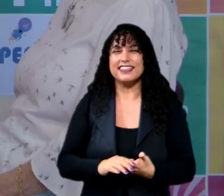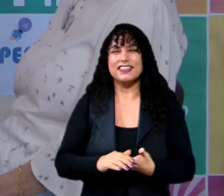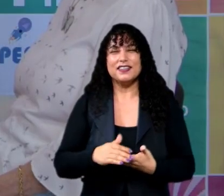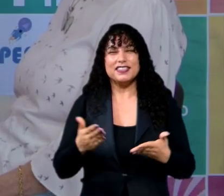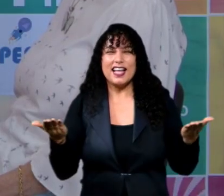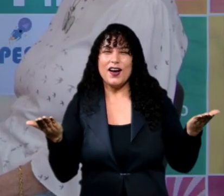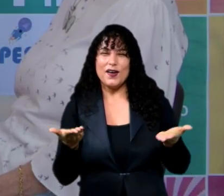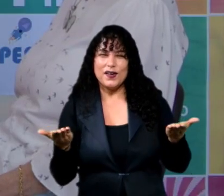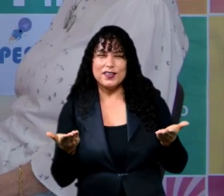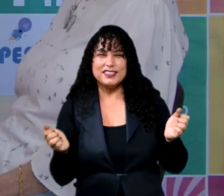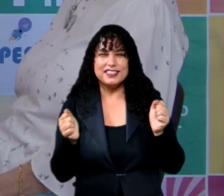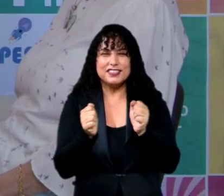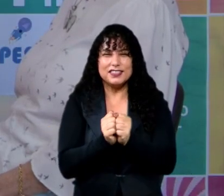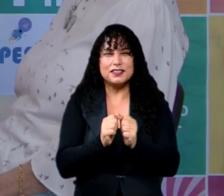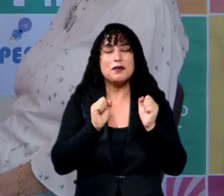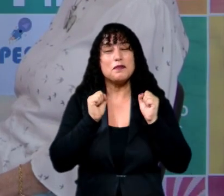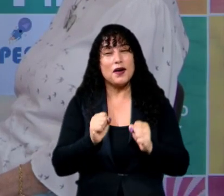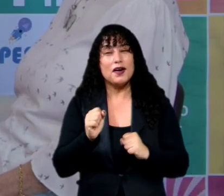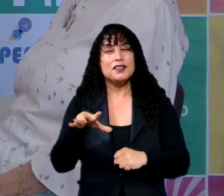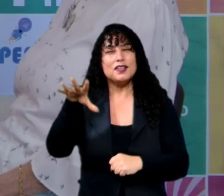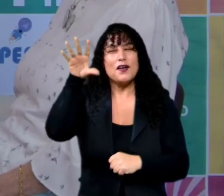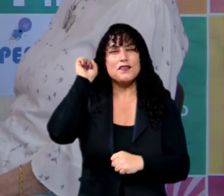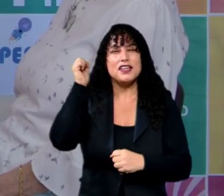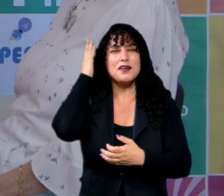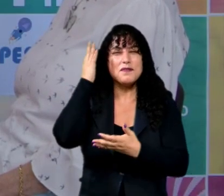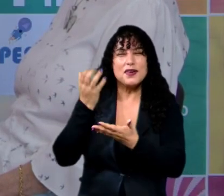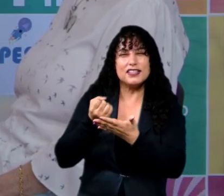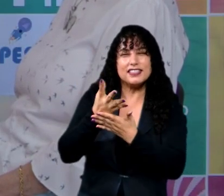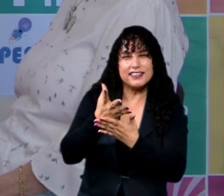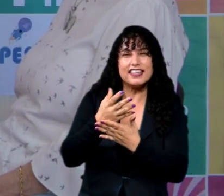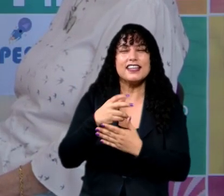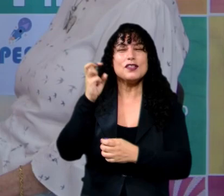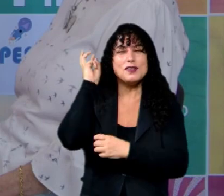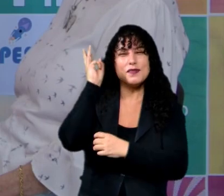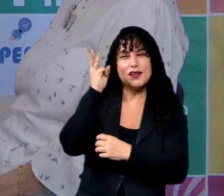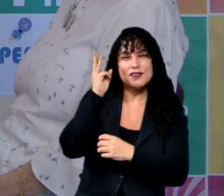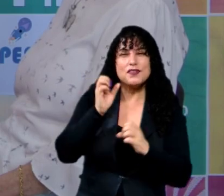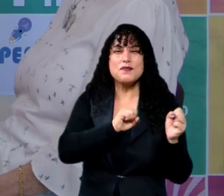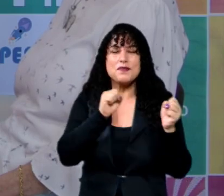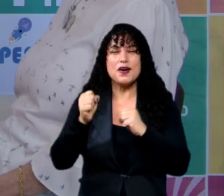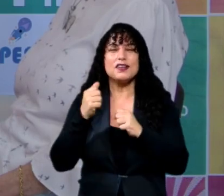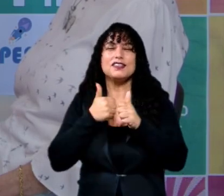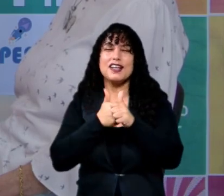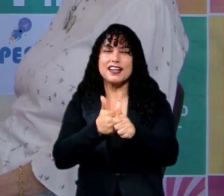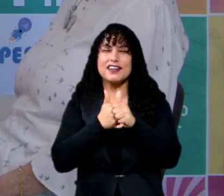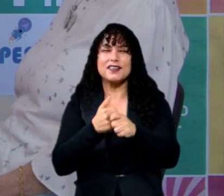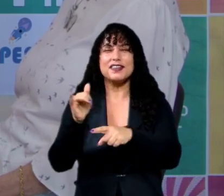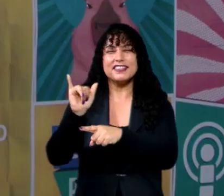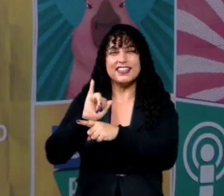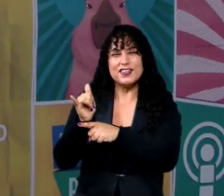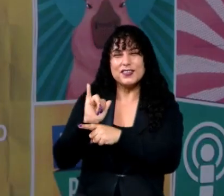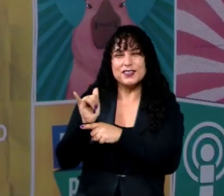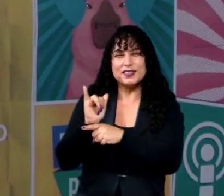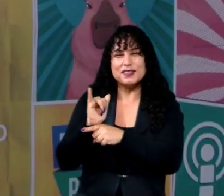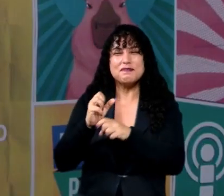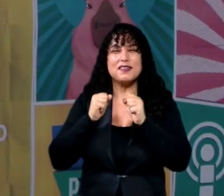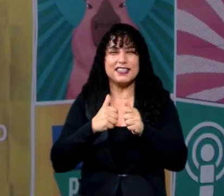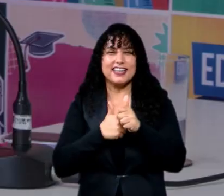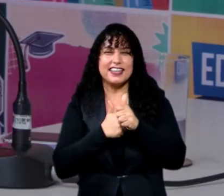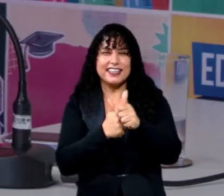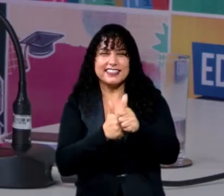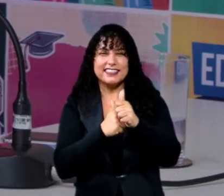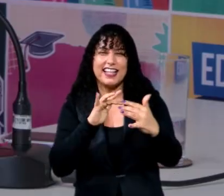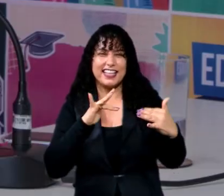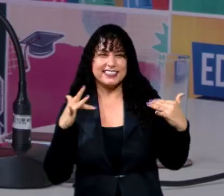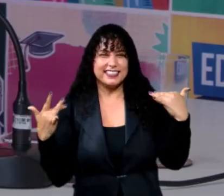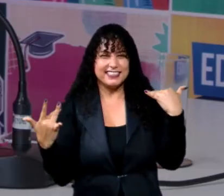estar conosco. Você pode ouvir esse podcast no Spotify, pode também nos acompanhar pelo YouTube, pode nos acompanhar pelas